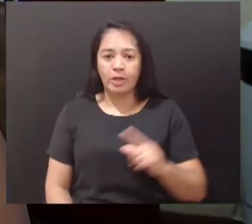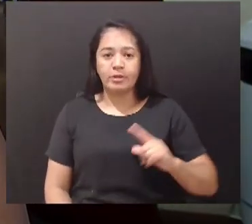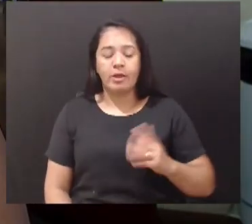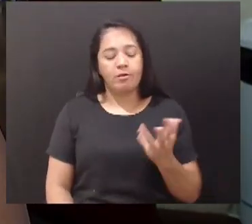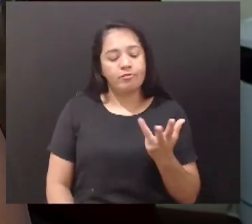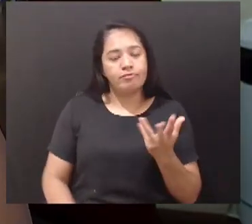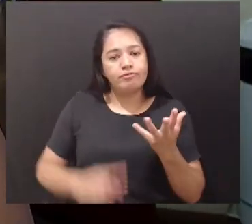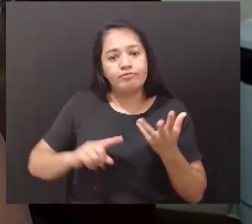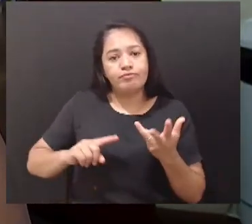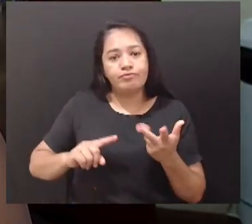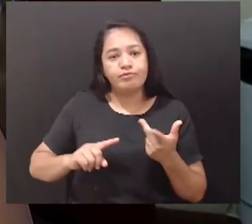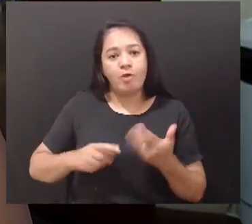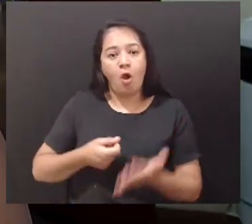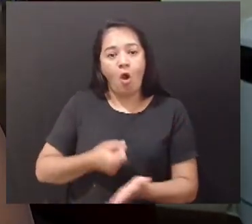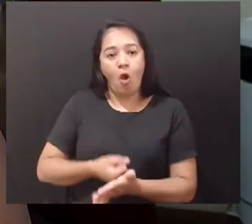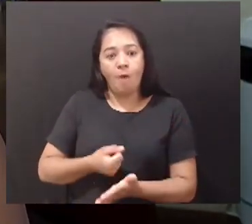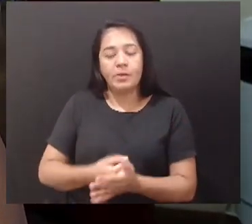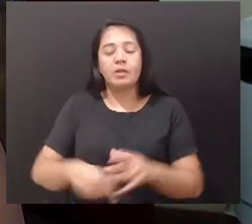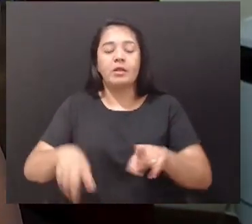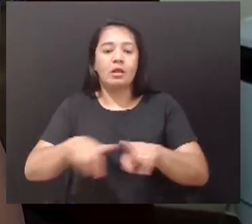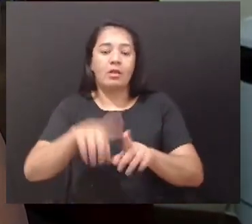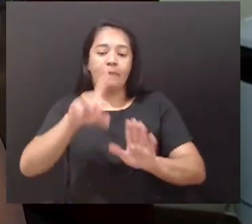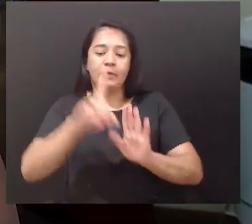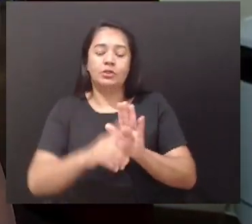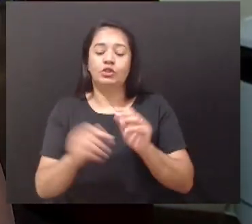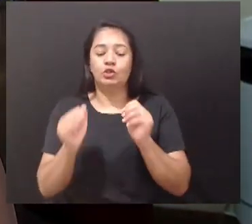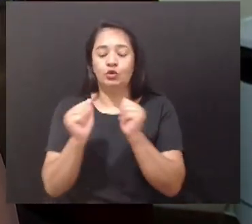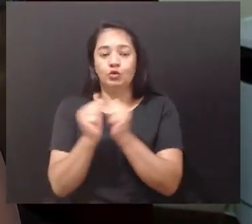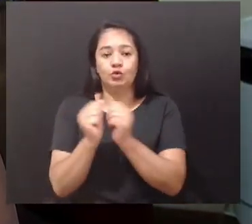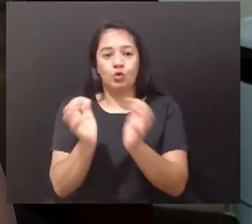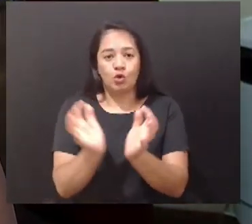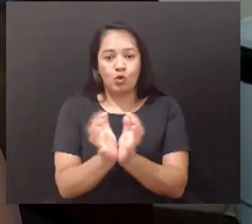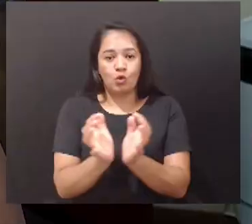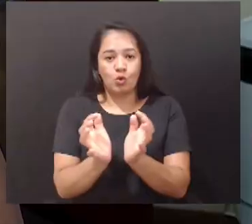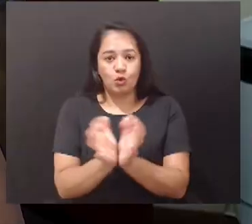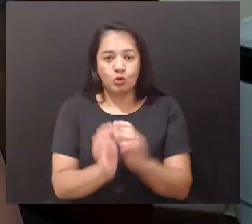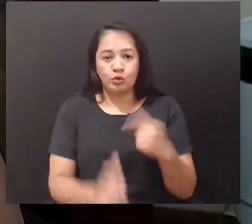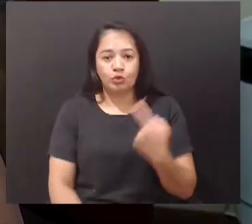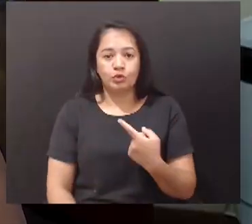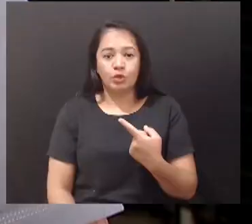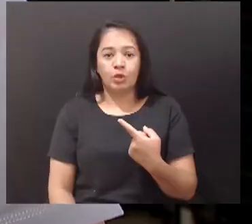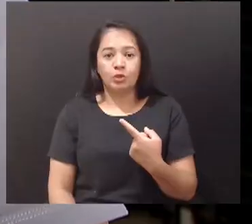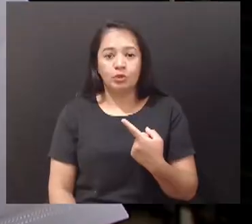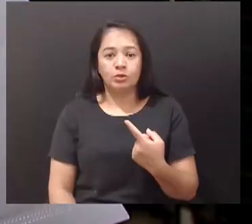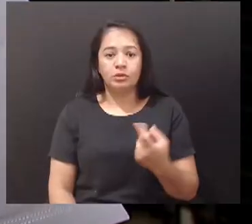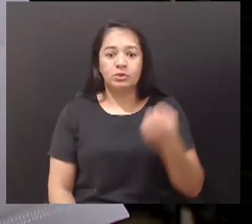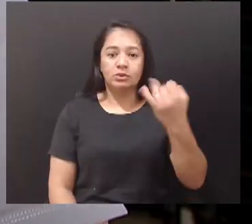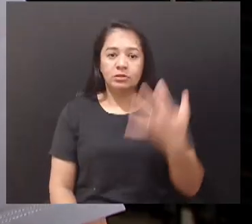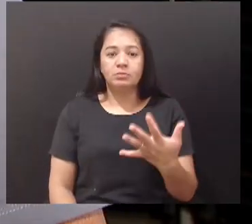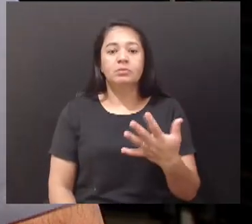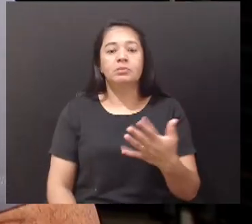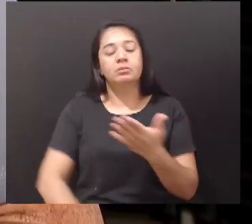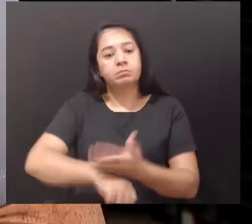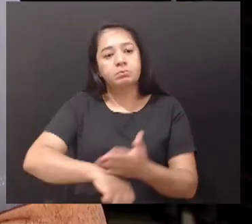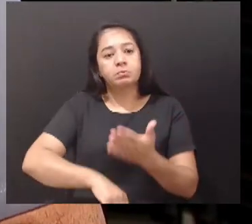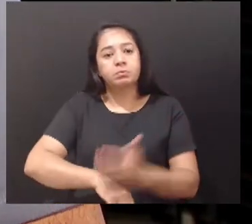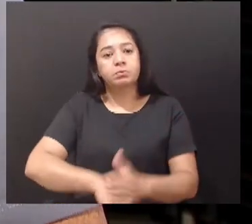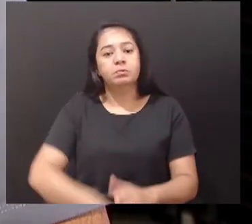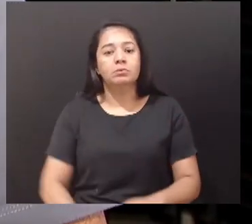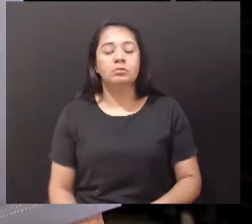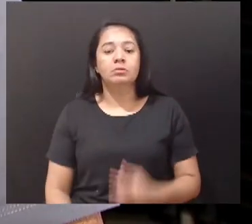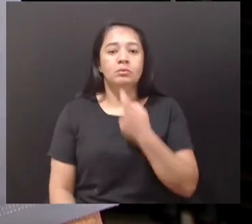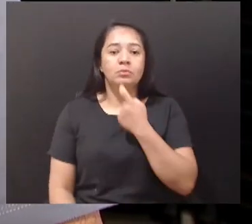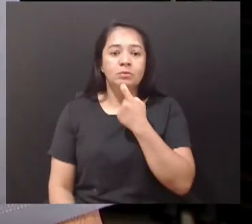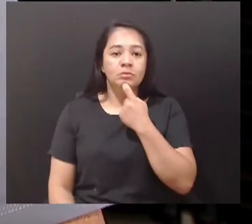direitos, e através do Conselho é que nós colocamos isso em exercício. Campinas é uma